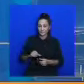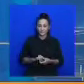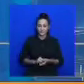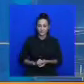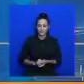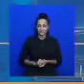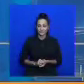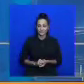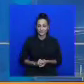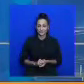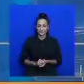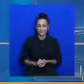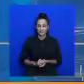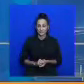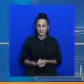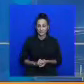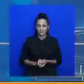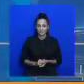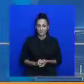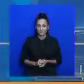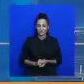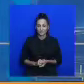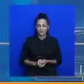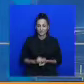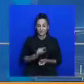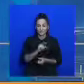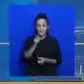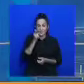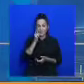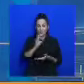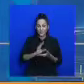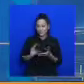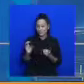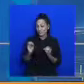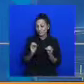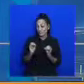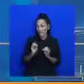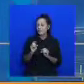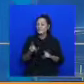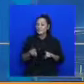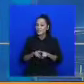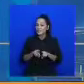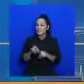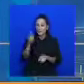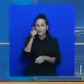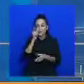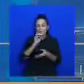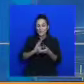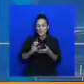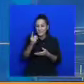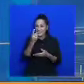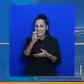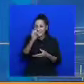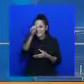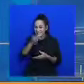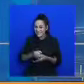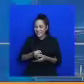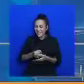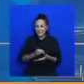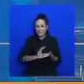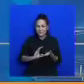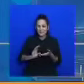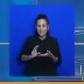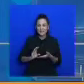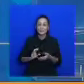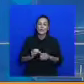Laranja, 99. Você ganha com 0 acerto, ganha também a partir de 15 acertos. Bola vermelha, número